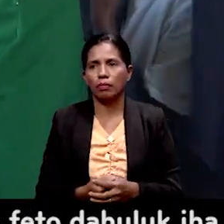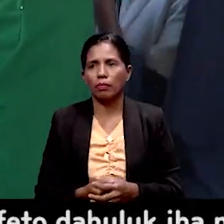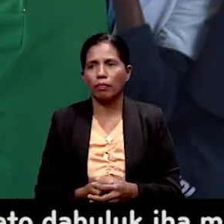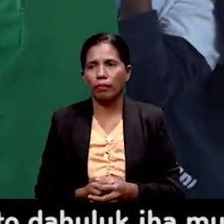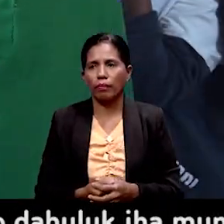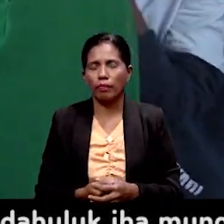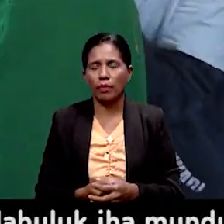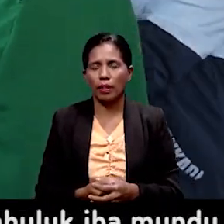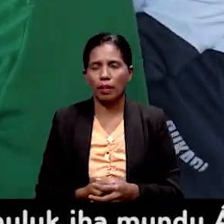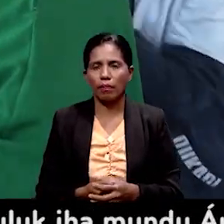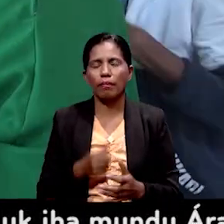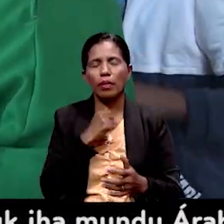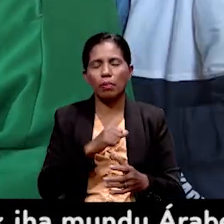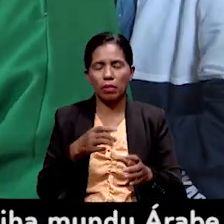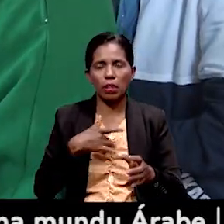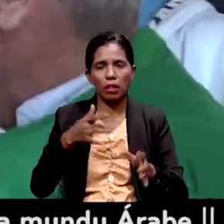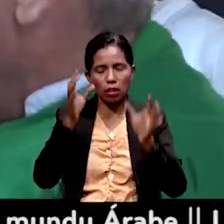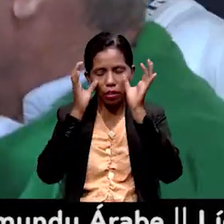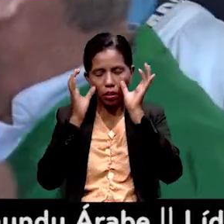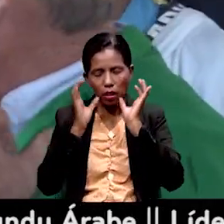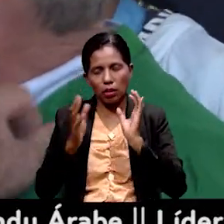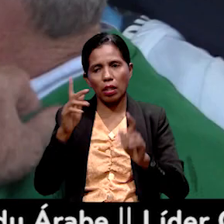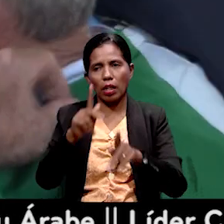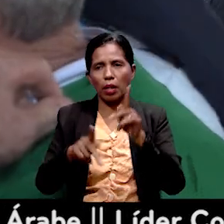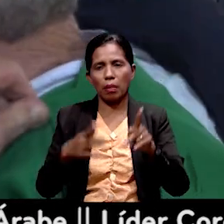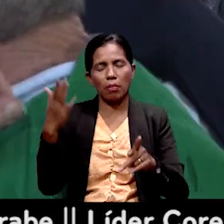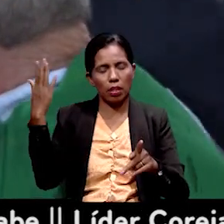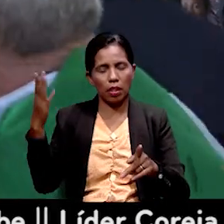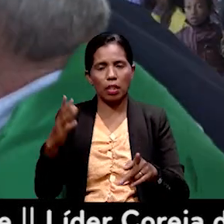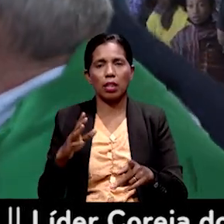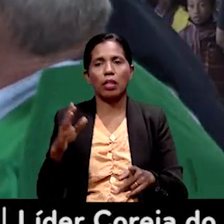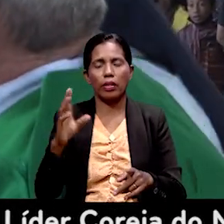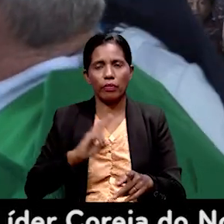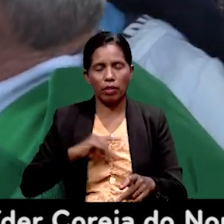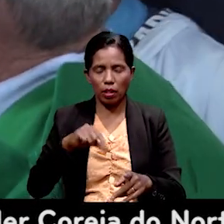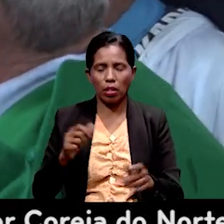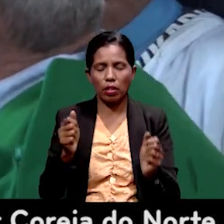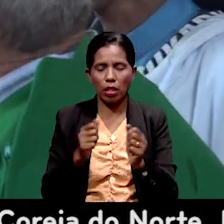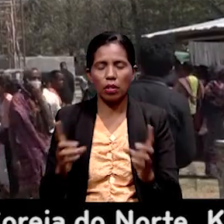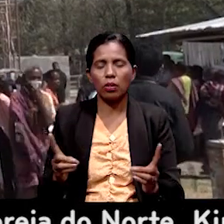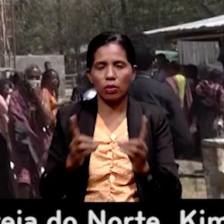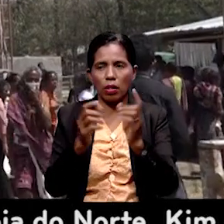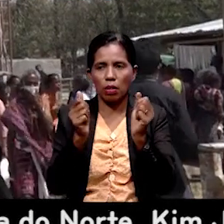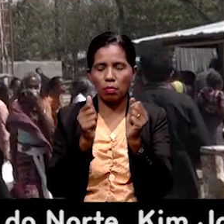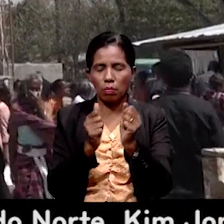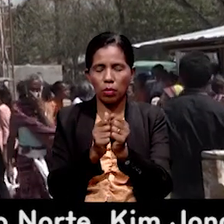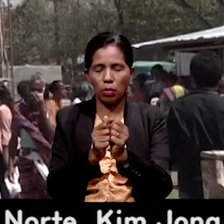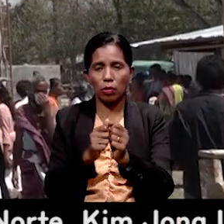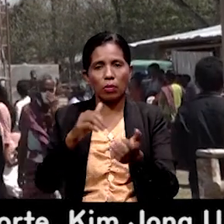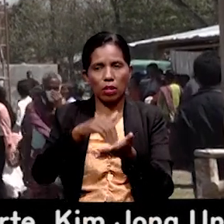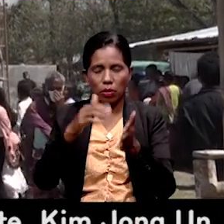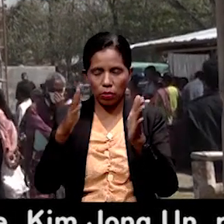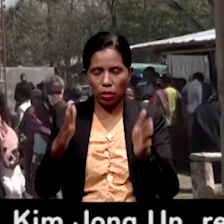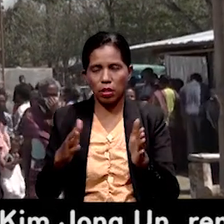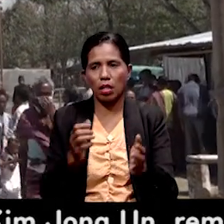Padre Locatelli triste tebe so situação ne be povo i hawai mor enfrenta ne Hodi hamutu ko antigos alunos Dom Bosco, halo inisiativa